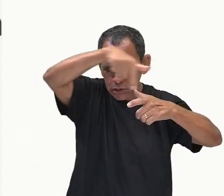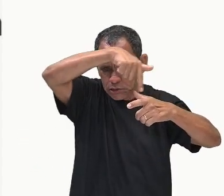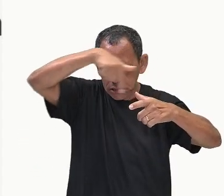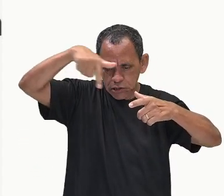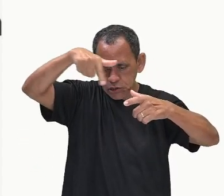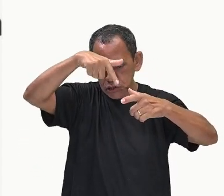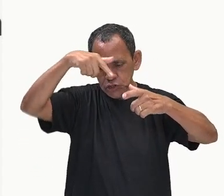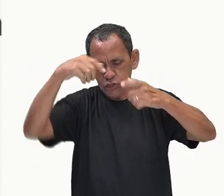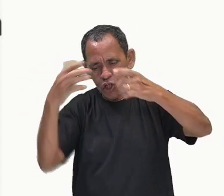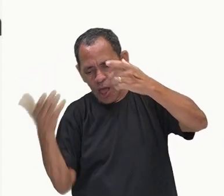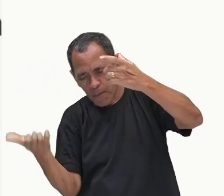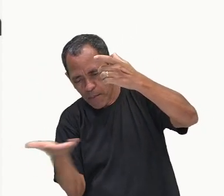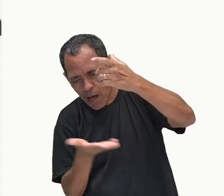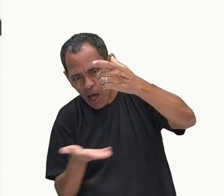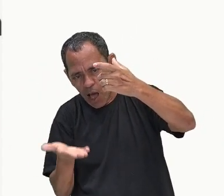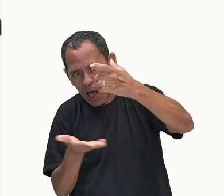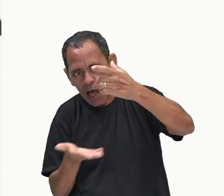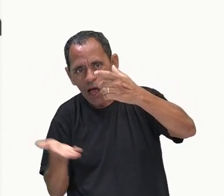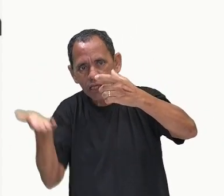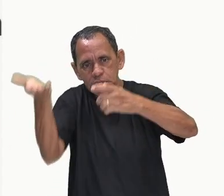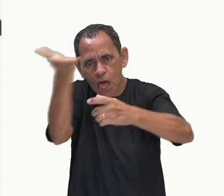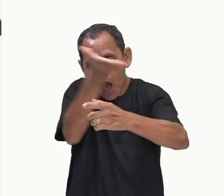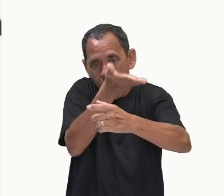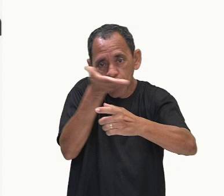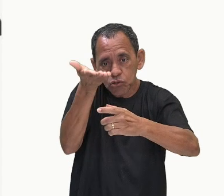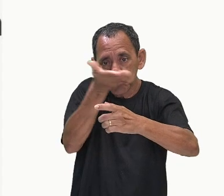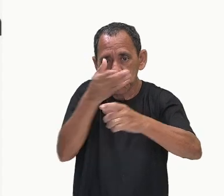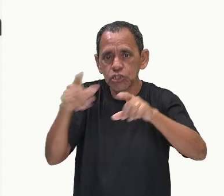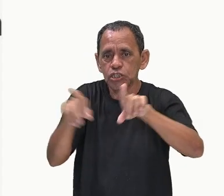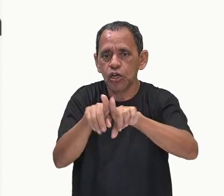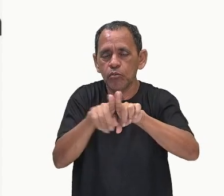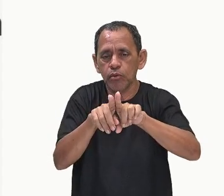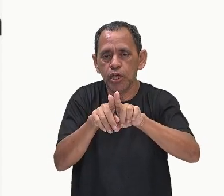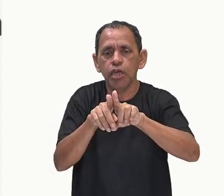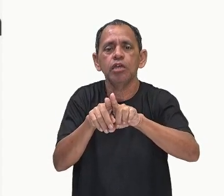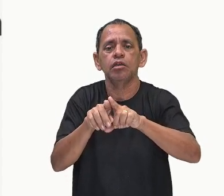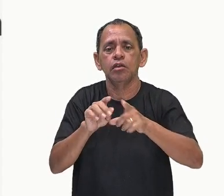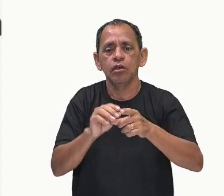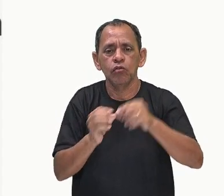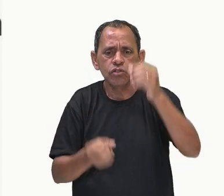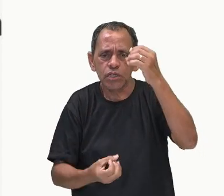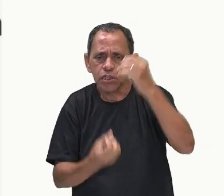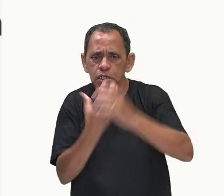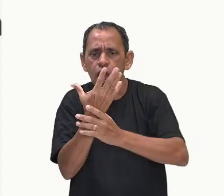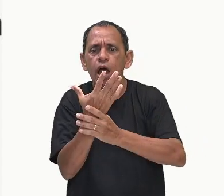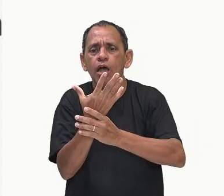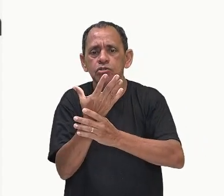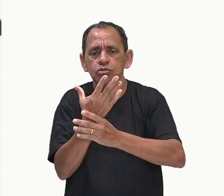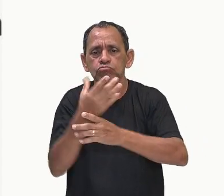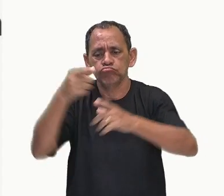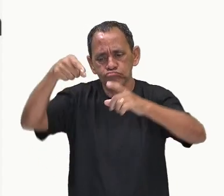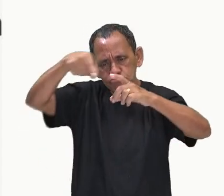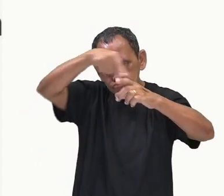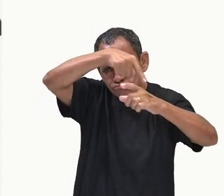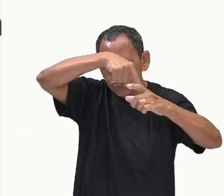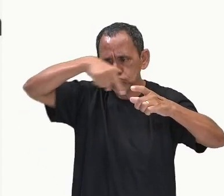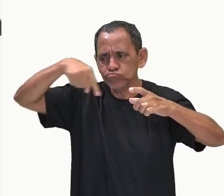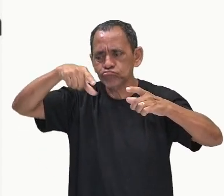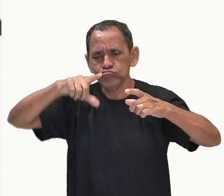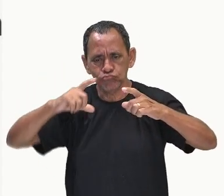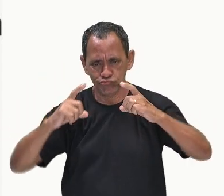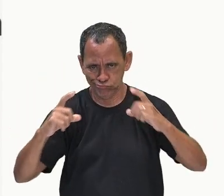essa distância também entre esses dois planos, é que vão formar o nosso cilindro, tá bom? Então,